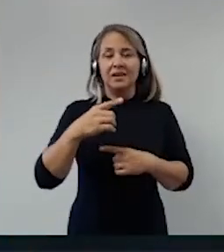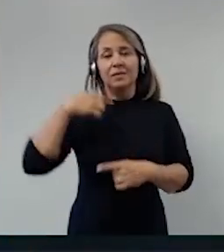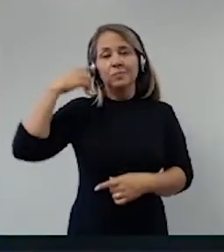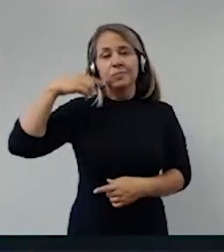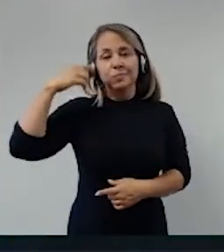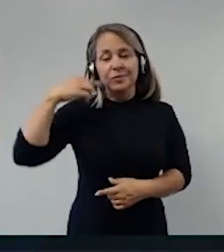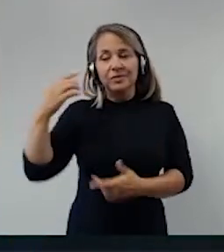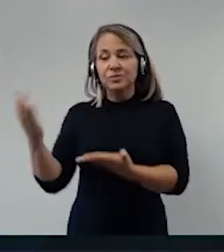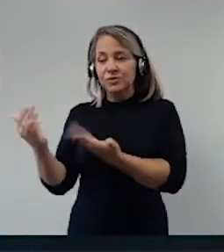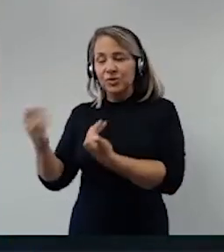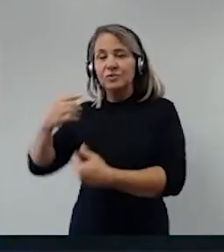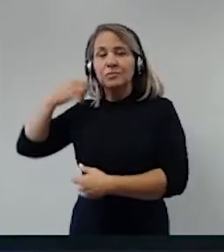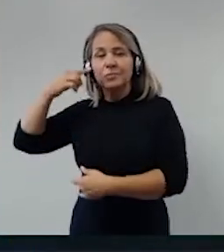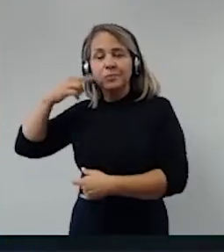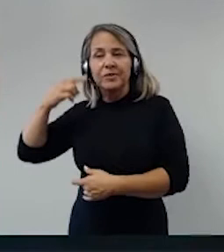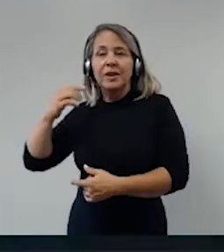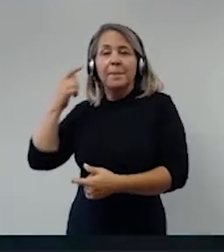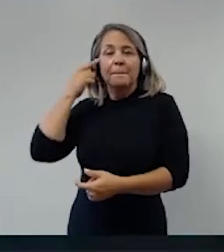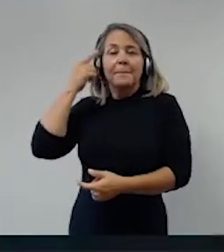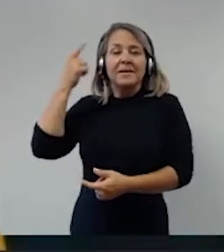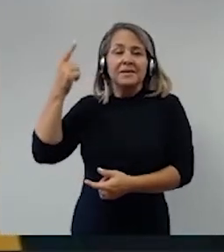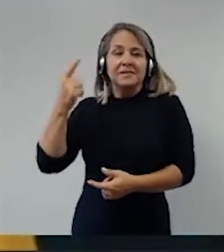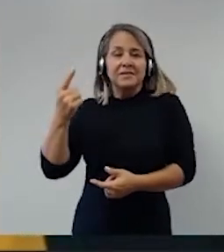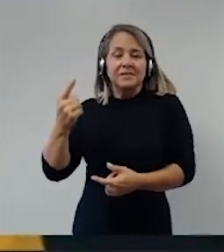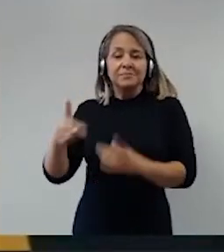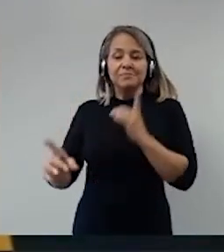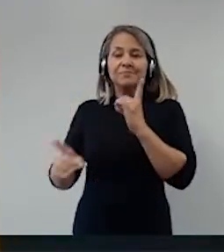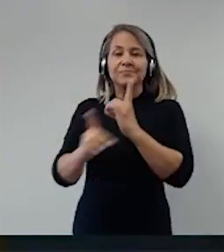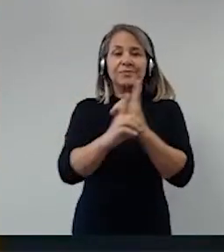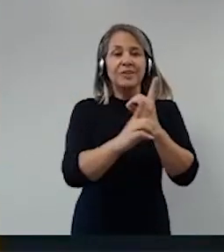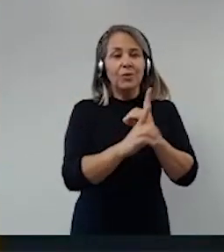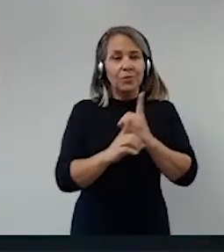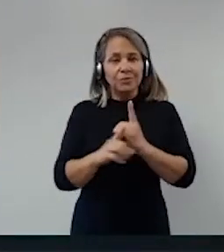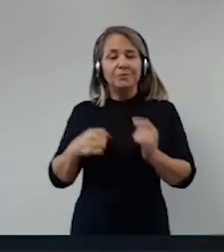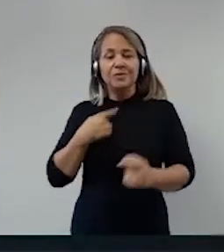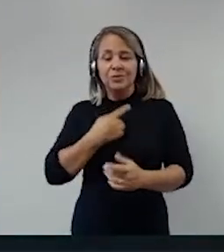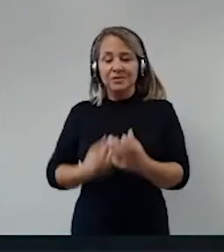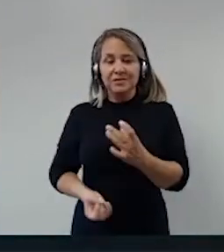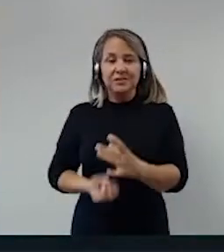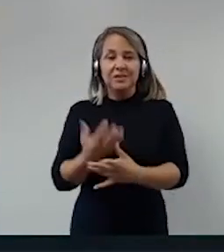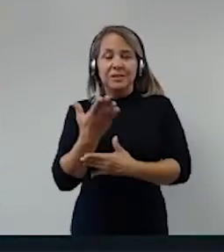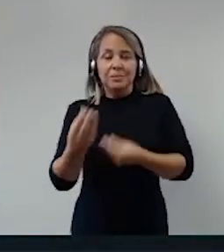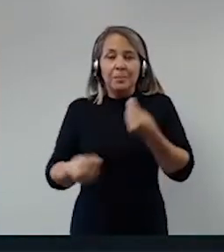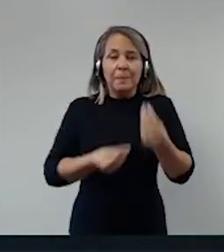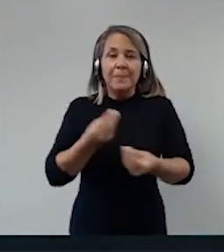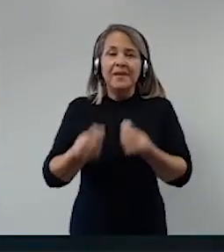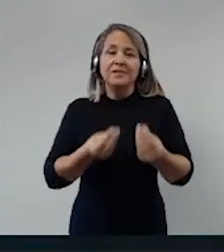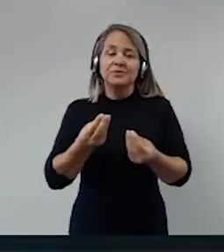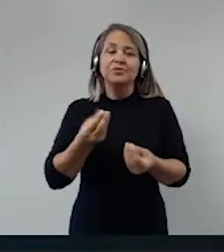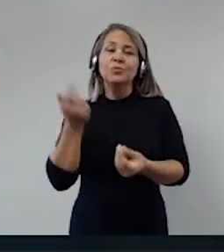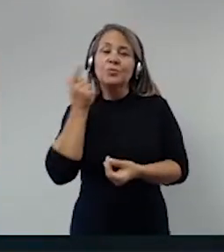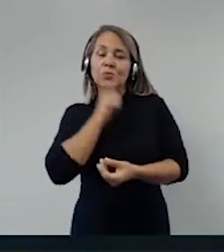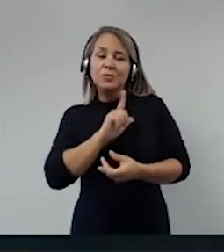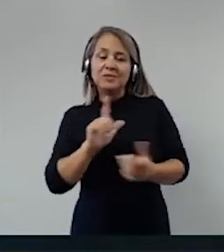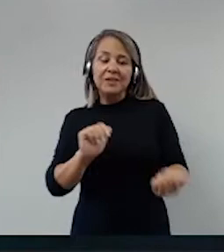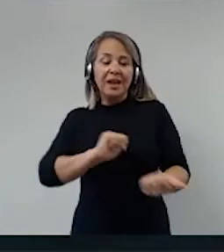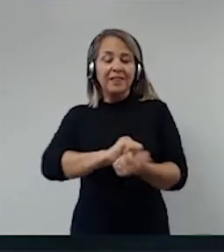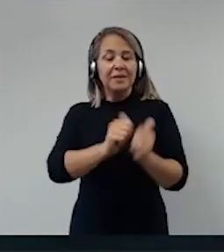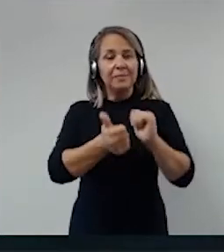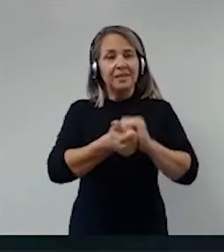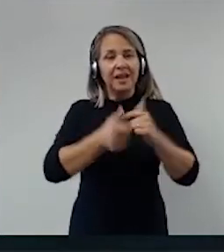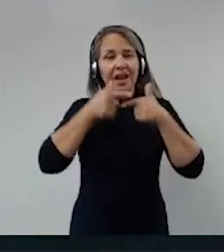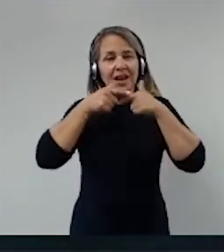jovem advocacia pense, né, identifique, com que a gente crie métodos de adaptar a linguagem jurídica,